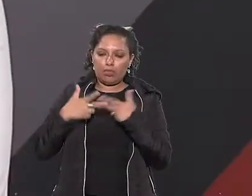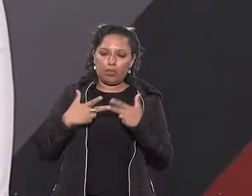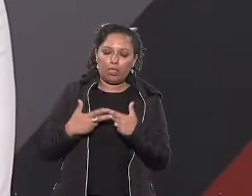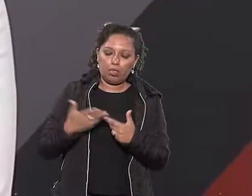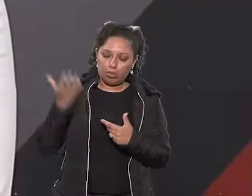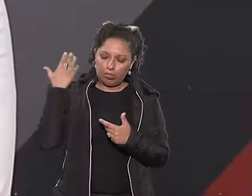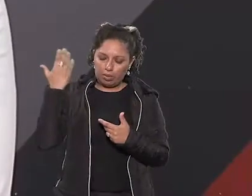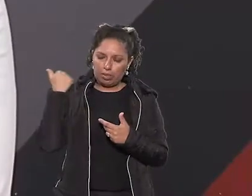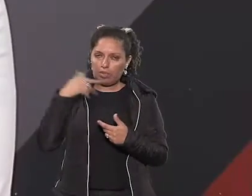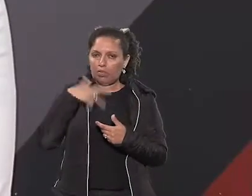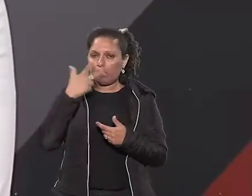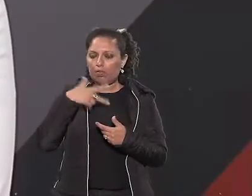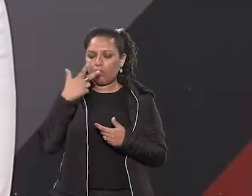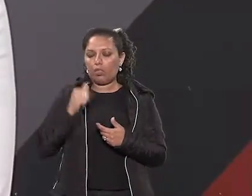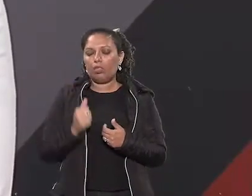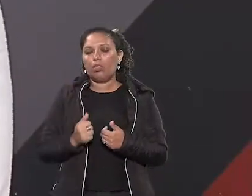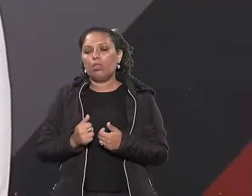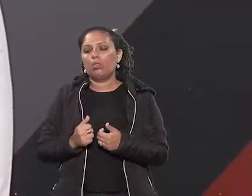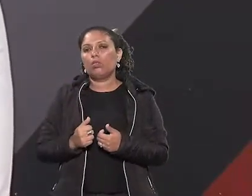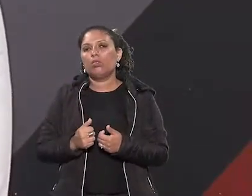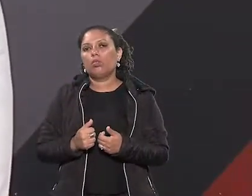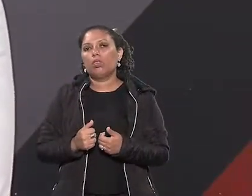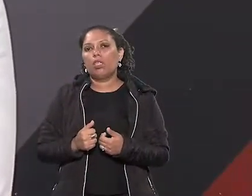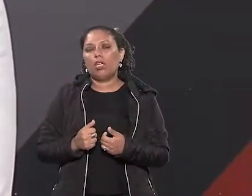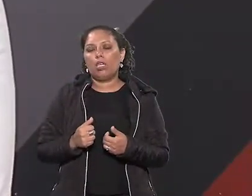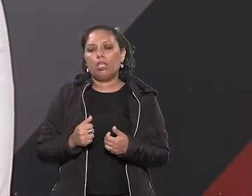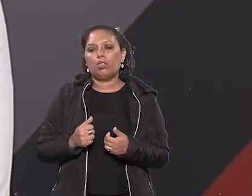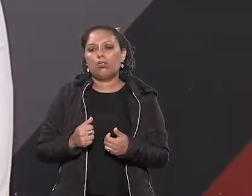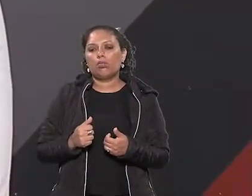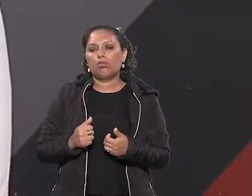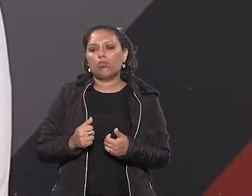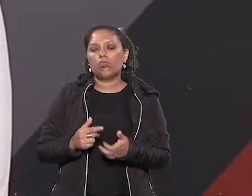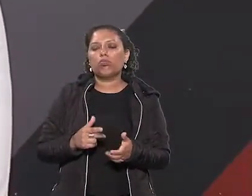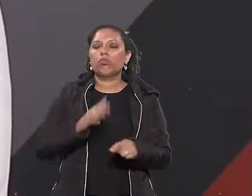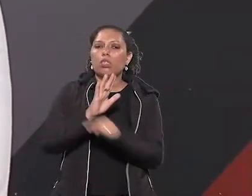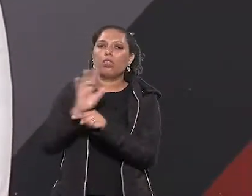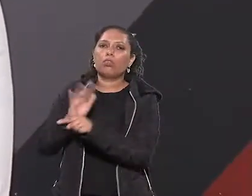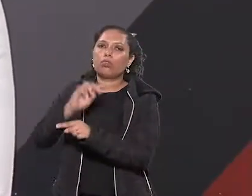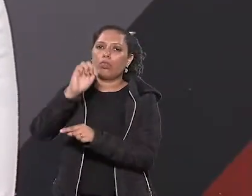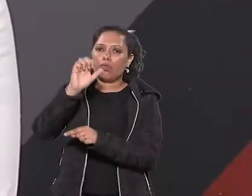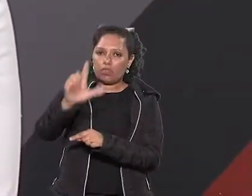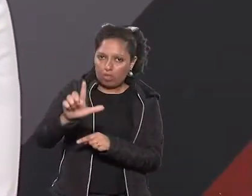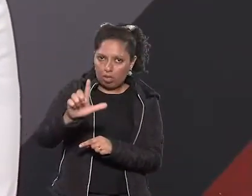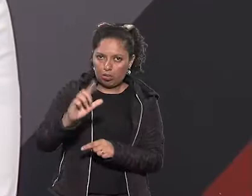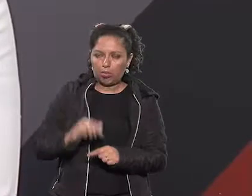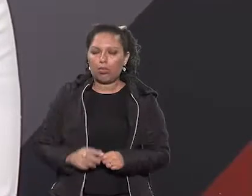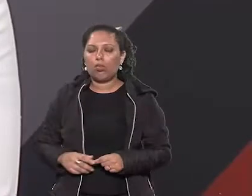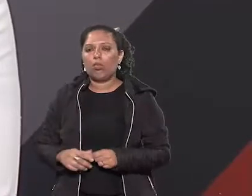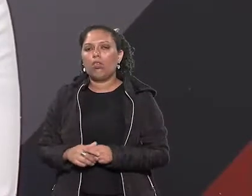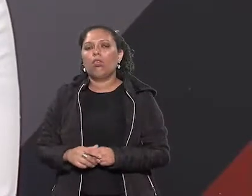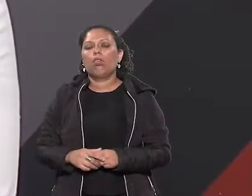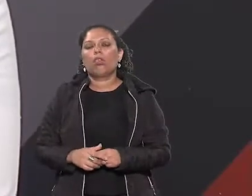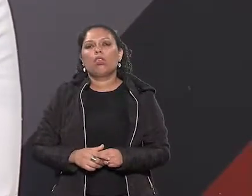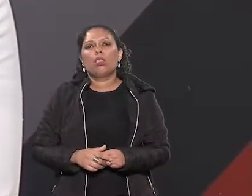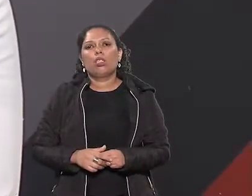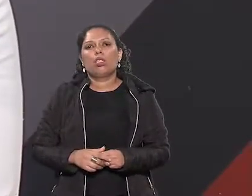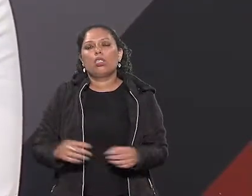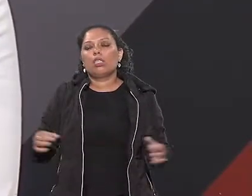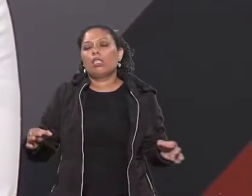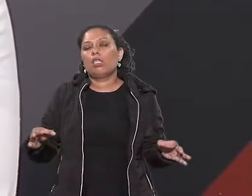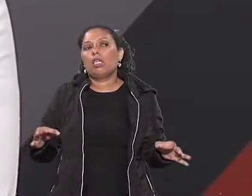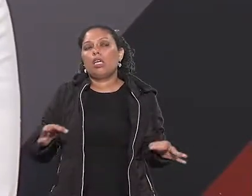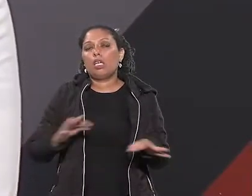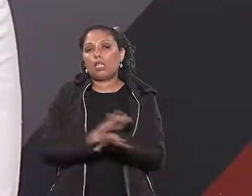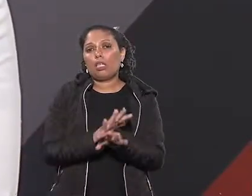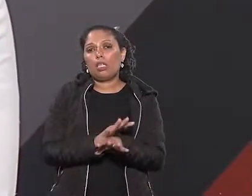No bloco anterior, o senhor começou a falar da questão do regime de recuperação fiscal, né, deputado? Que vai